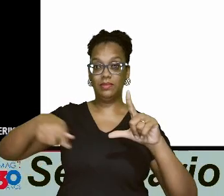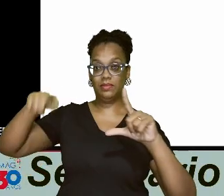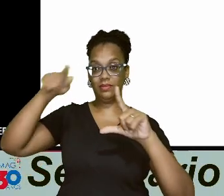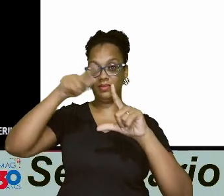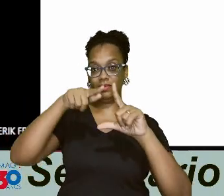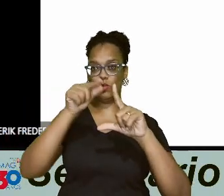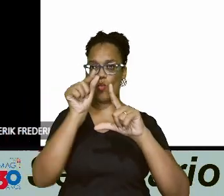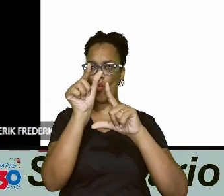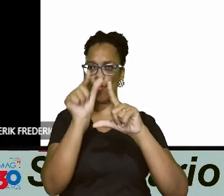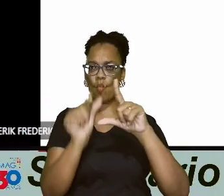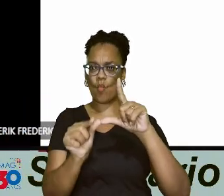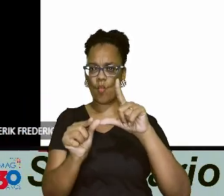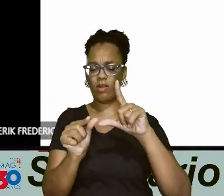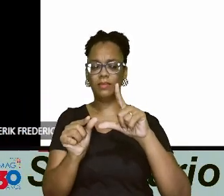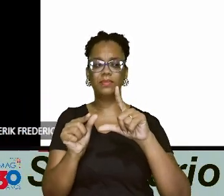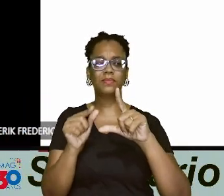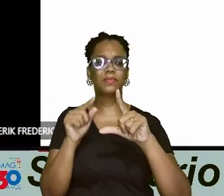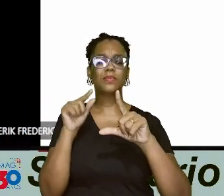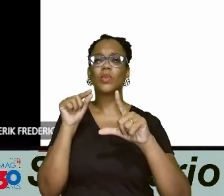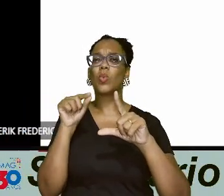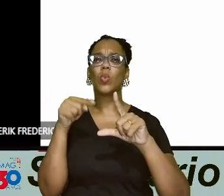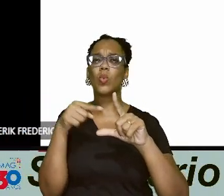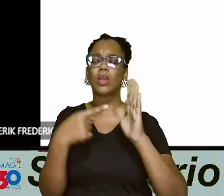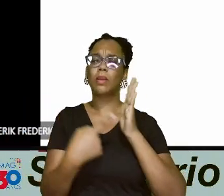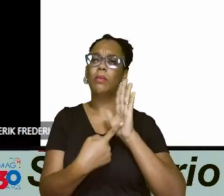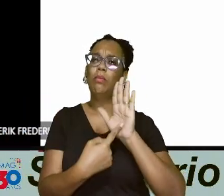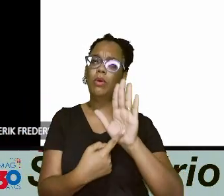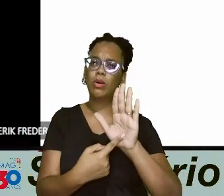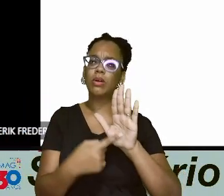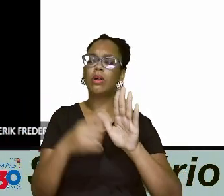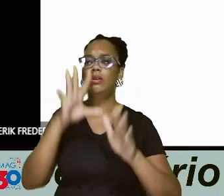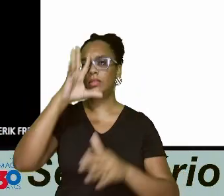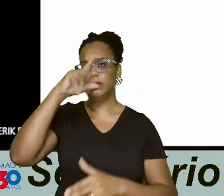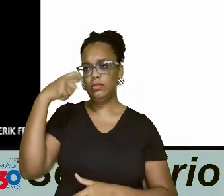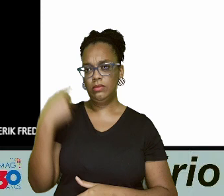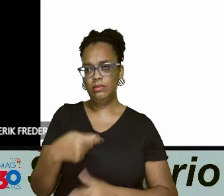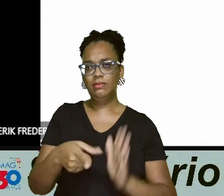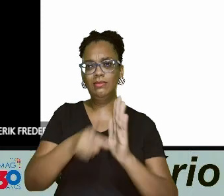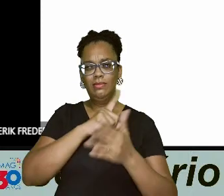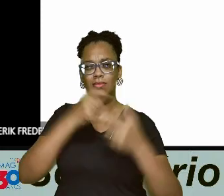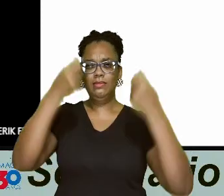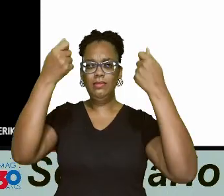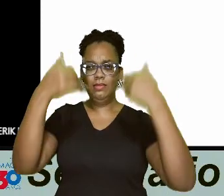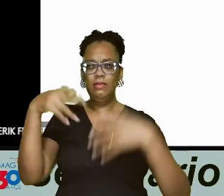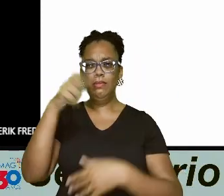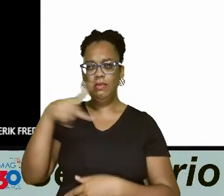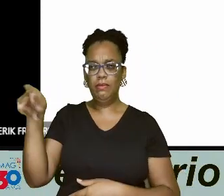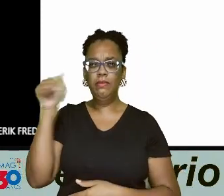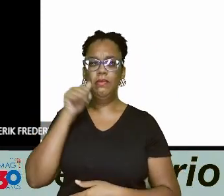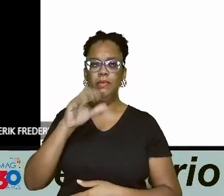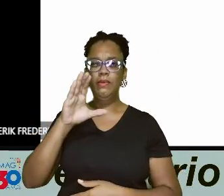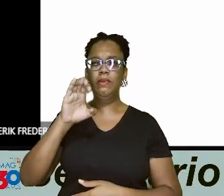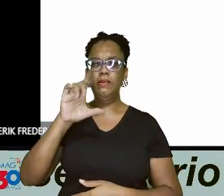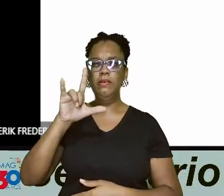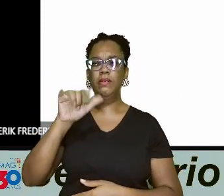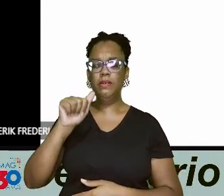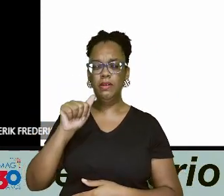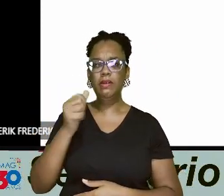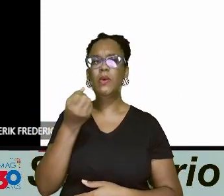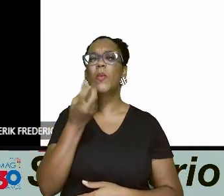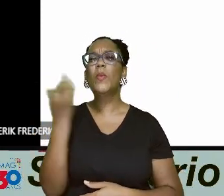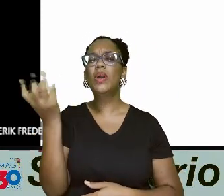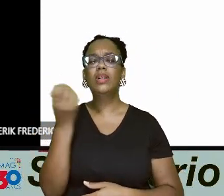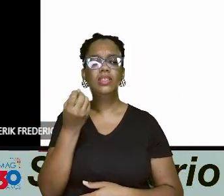aqui, ele mostra, daquelas decisões que foram mencionadas pela professora Cecília, a quantidade